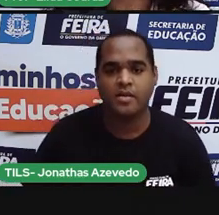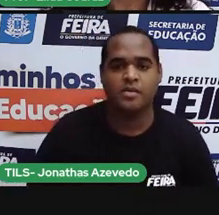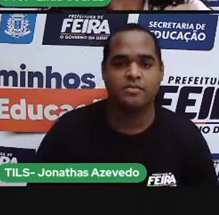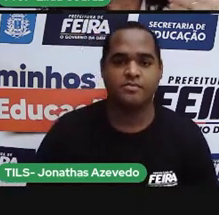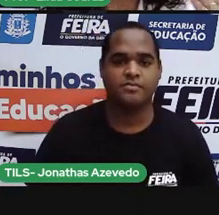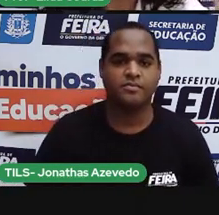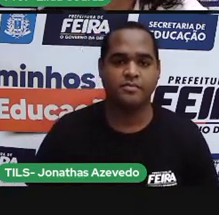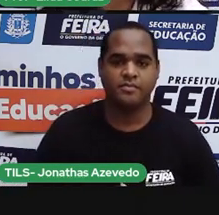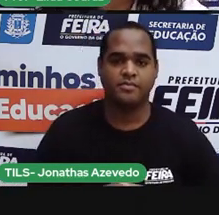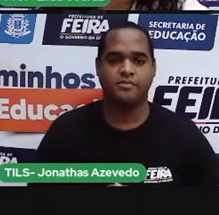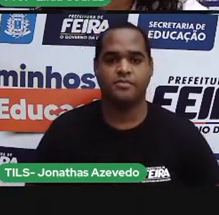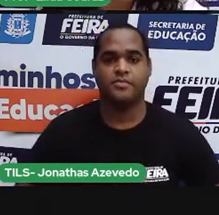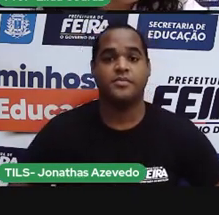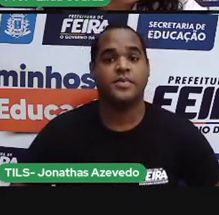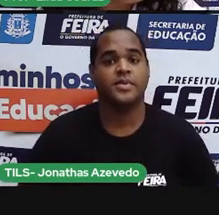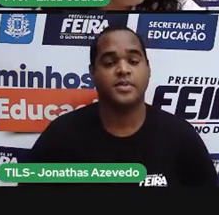lá.